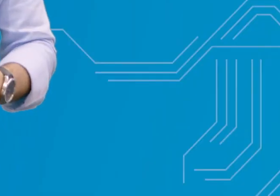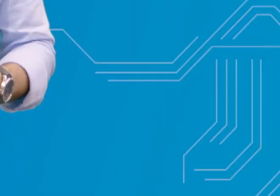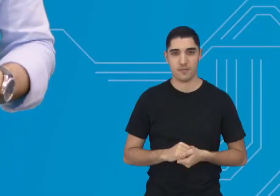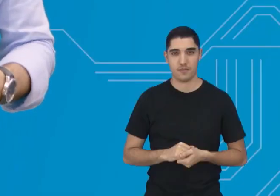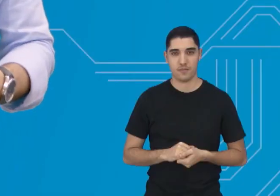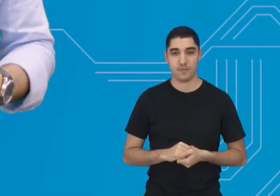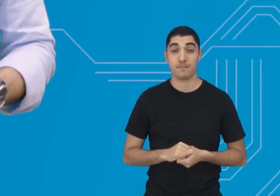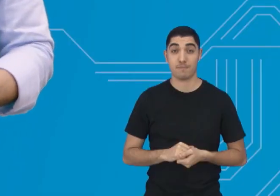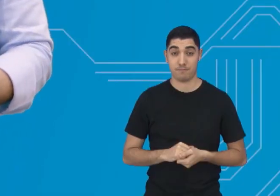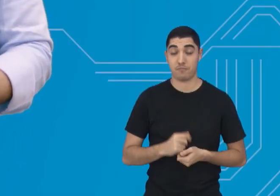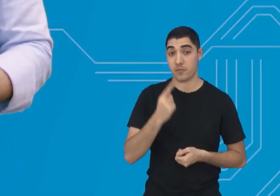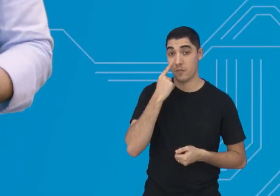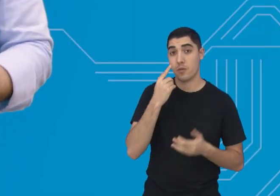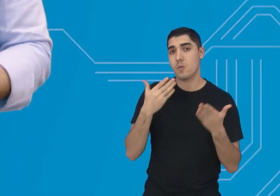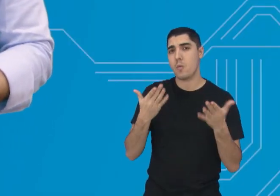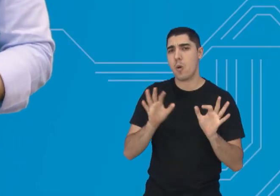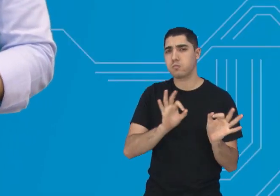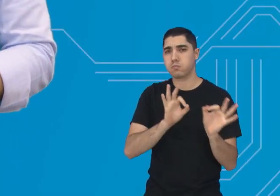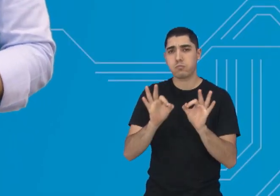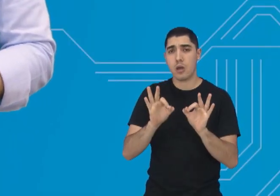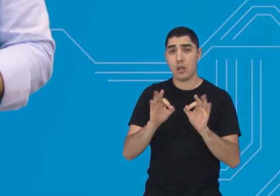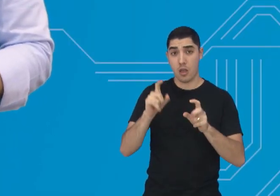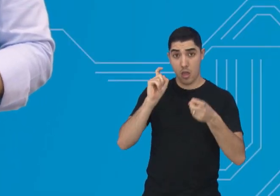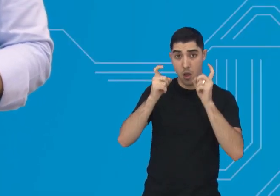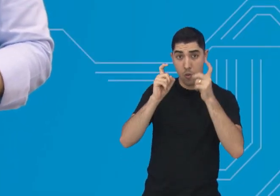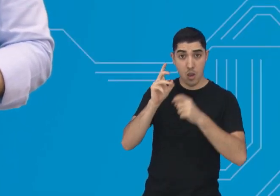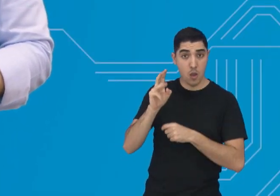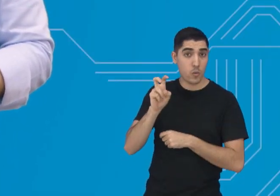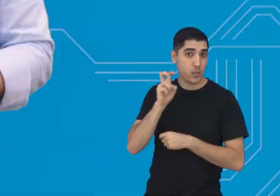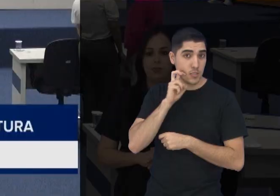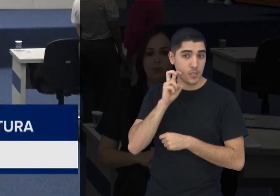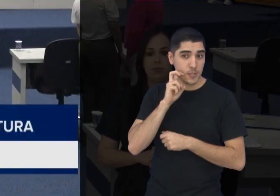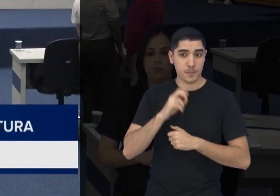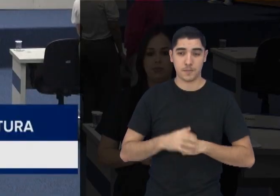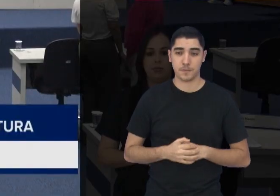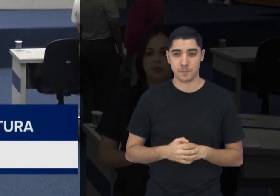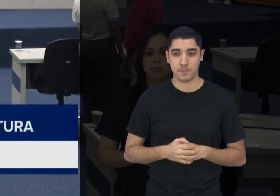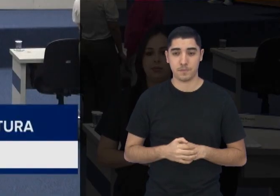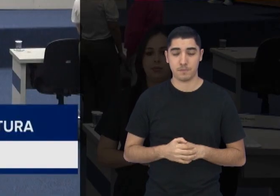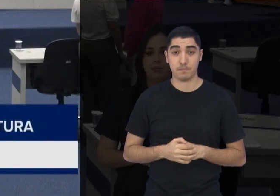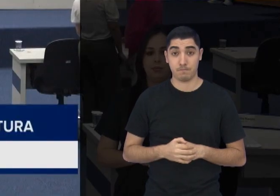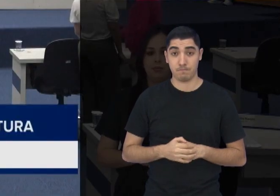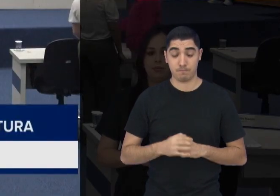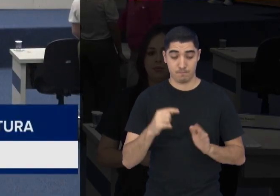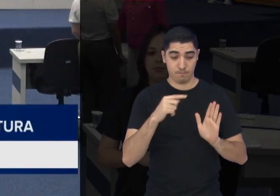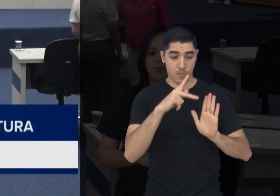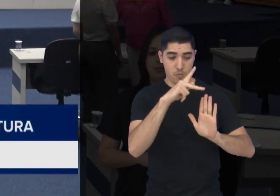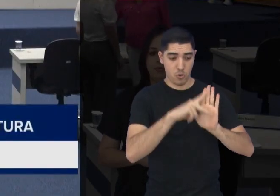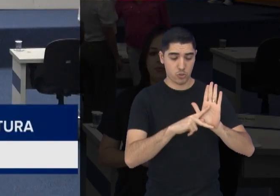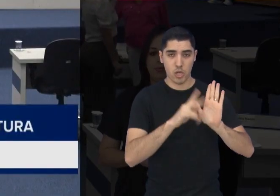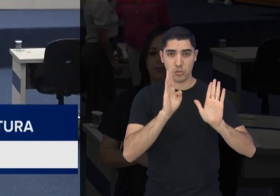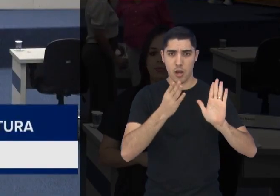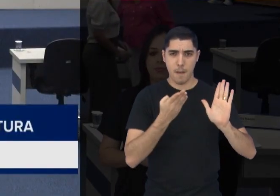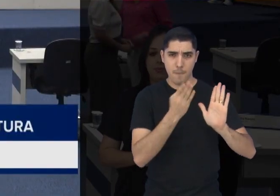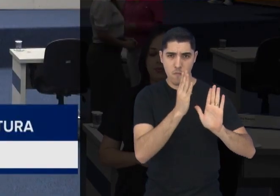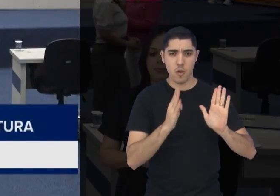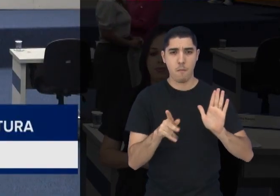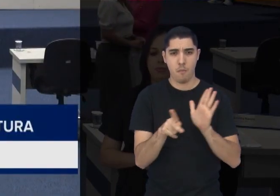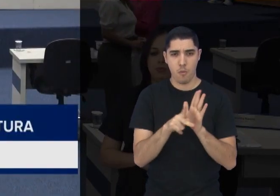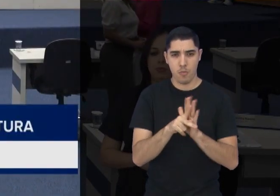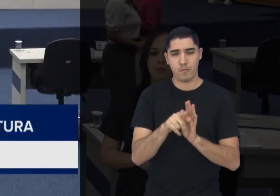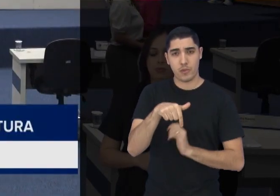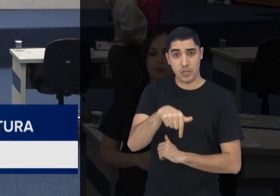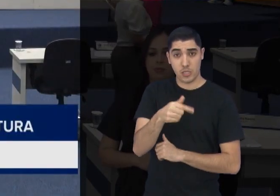E vamos ver quais foram os destaques da sessão realizada na quinta-feira? Entre os projetos aprovados durante a